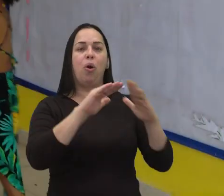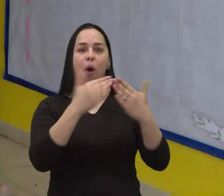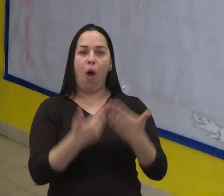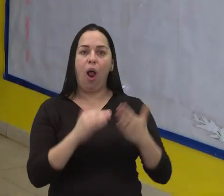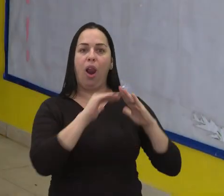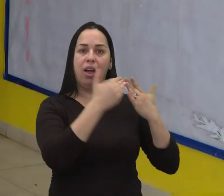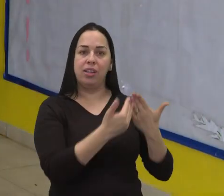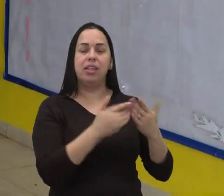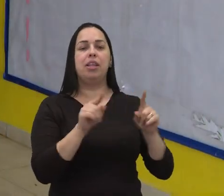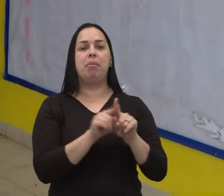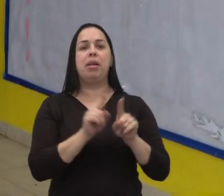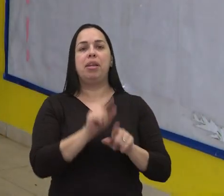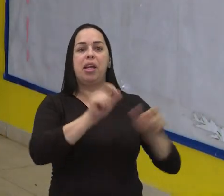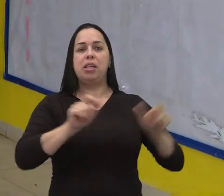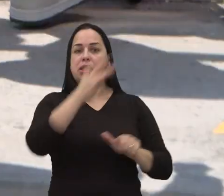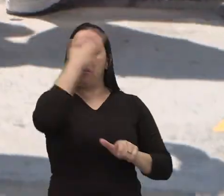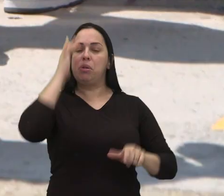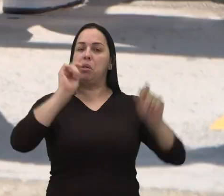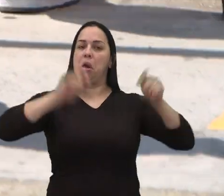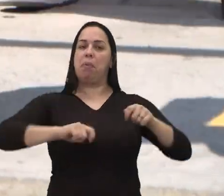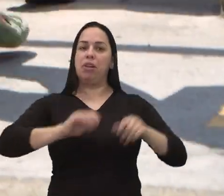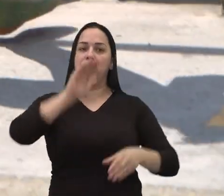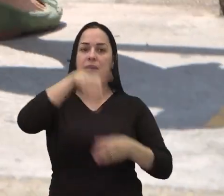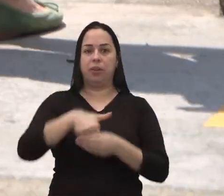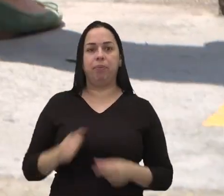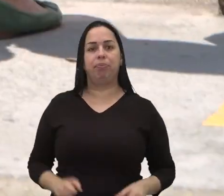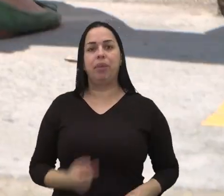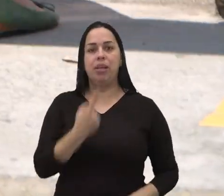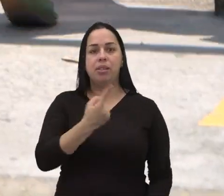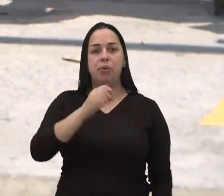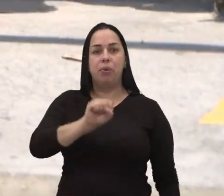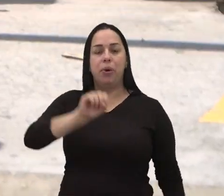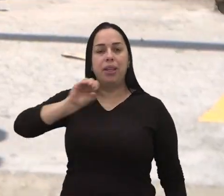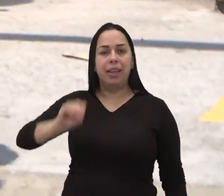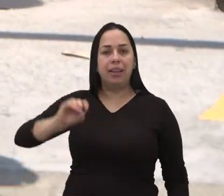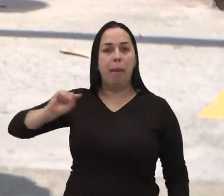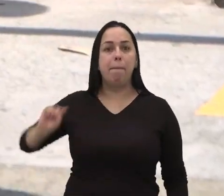de pessoas aptas a votar. Ao todo, são